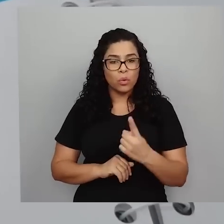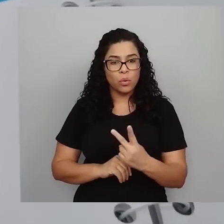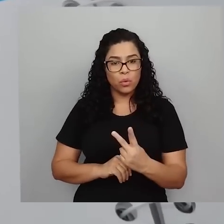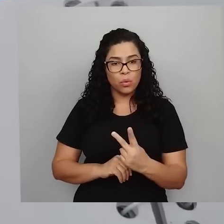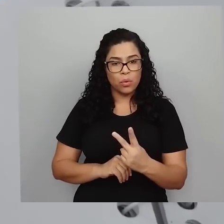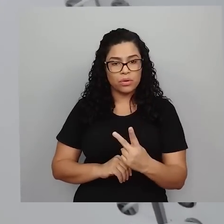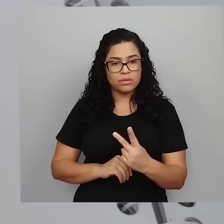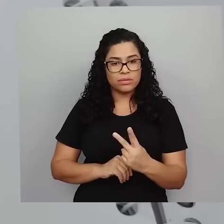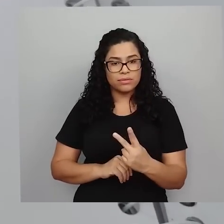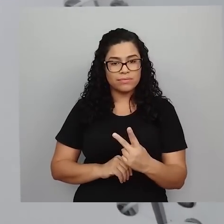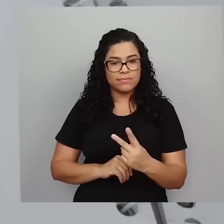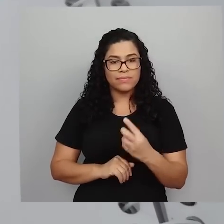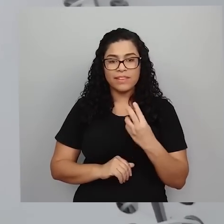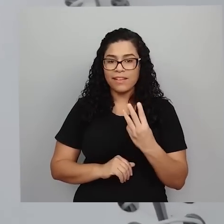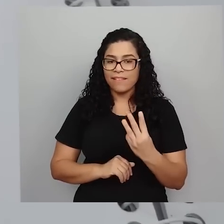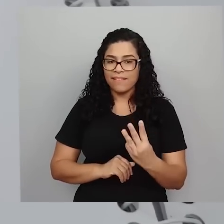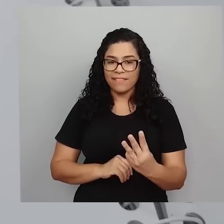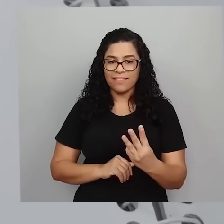2,